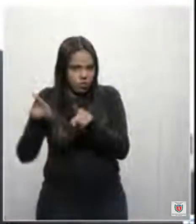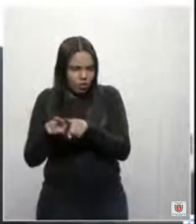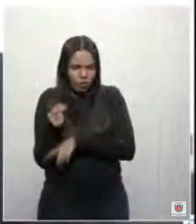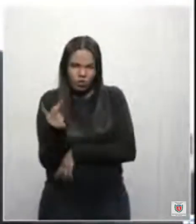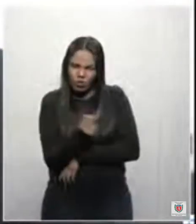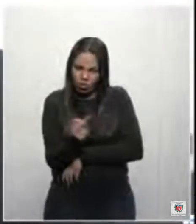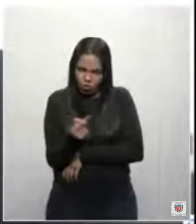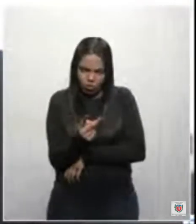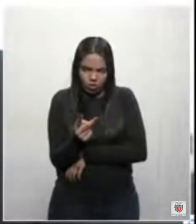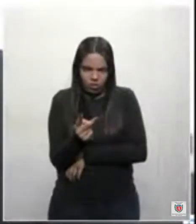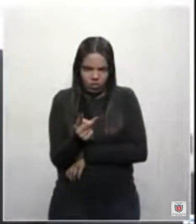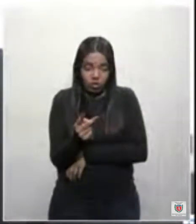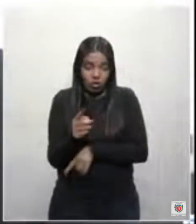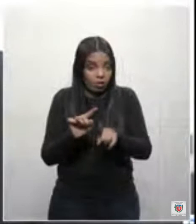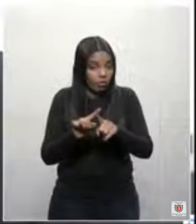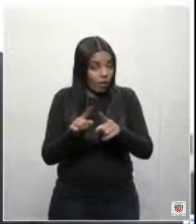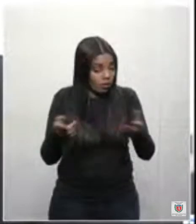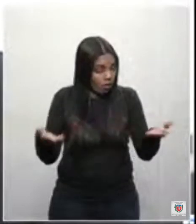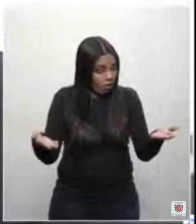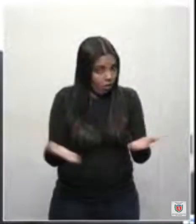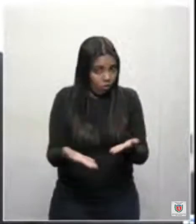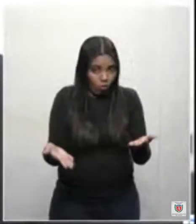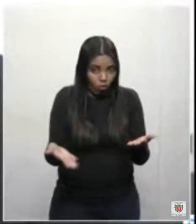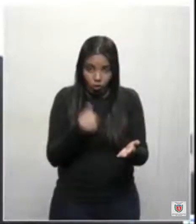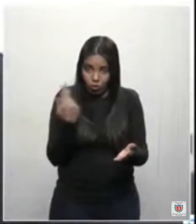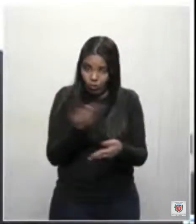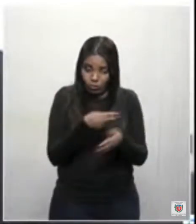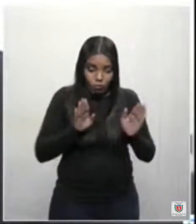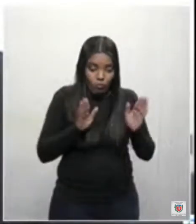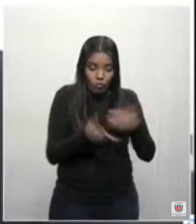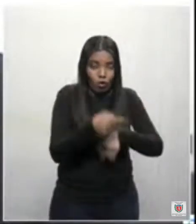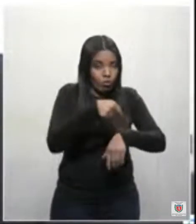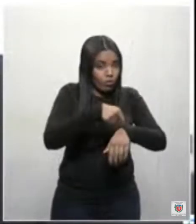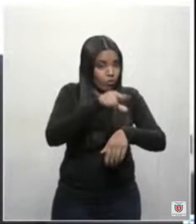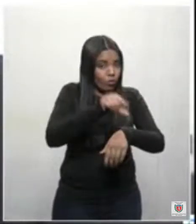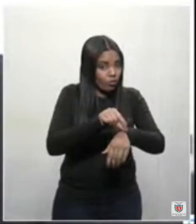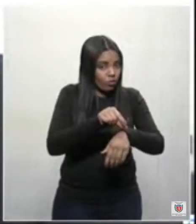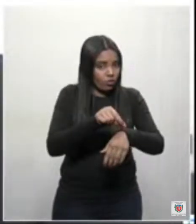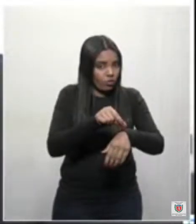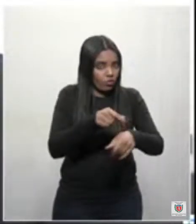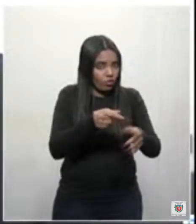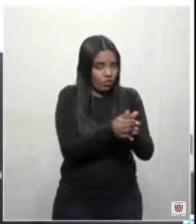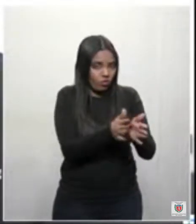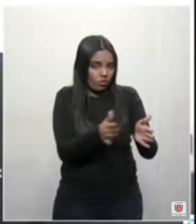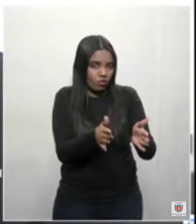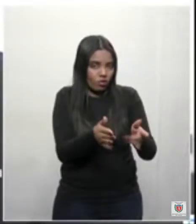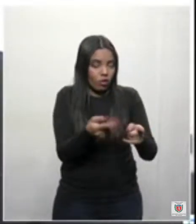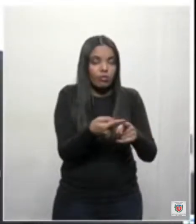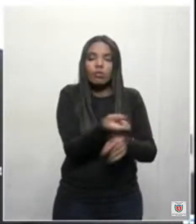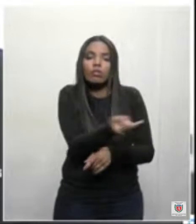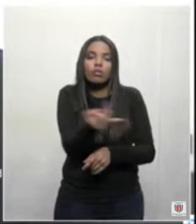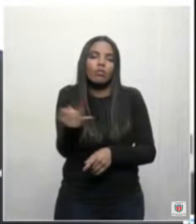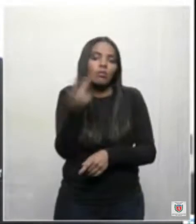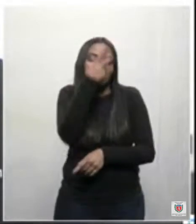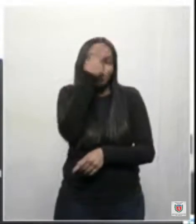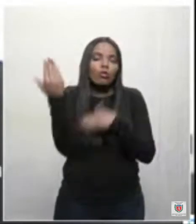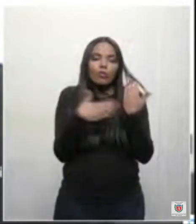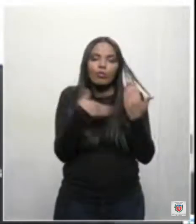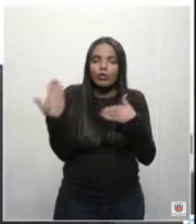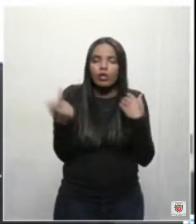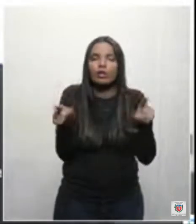ouso afirmar que nesse momento tem que ser o curto prazo. Primeiro, por conta da relação com o número de vidas perdidas e o